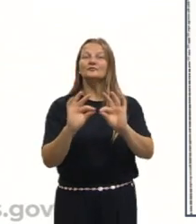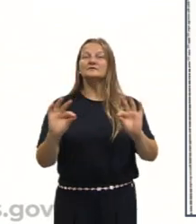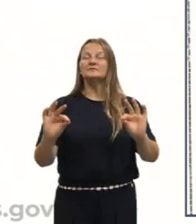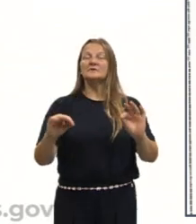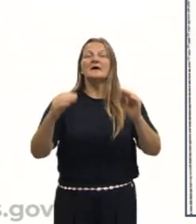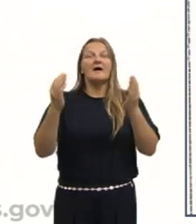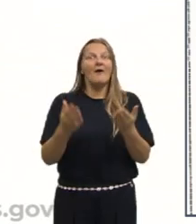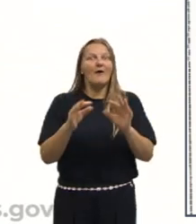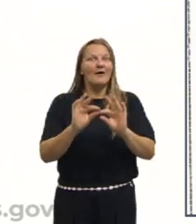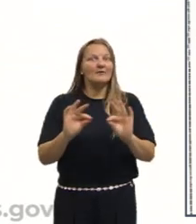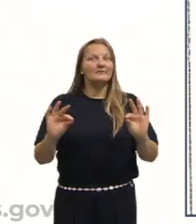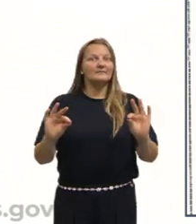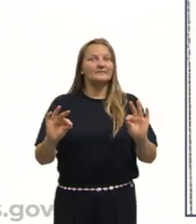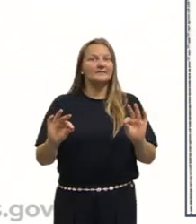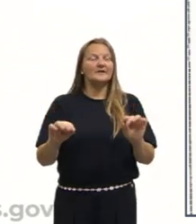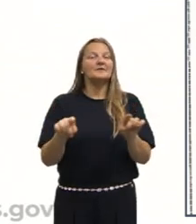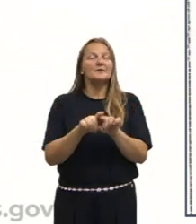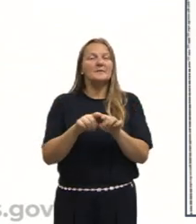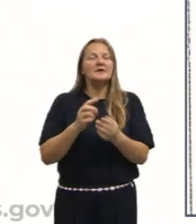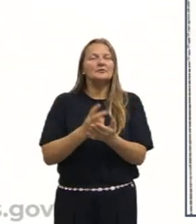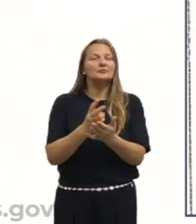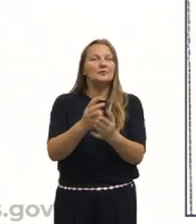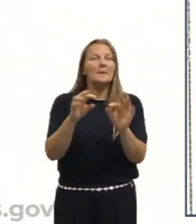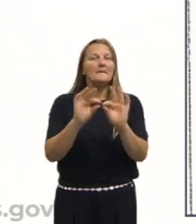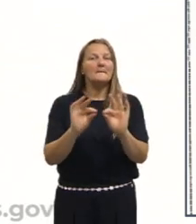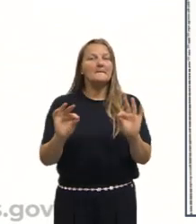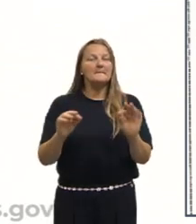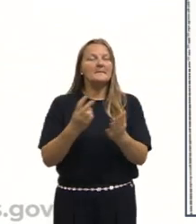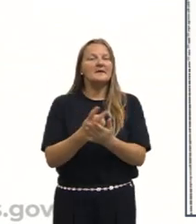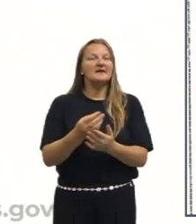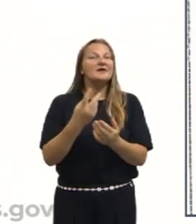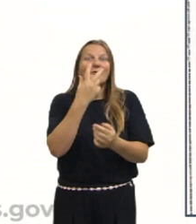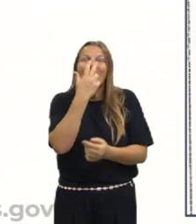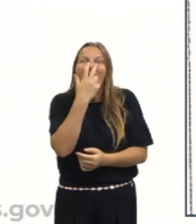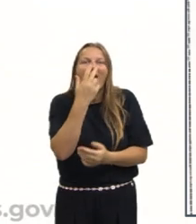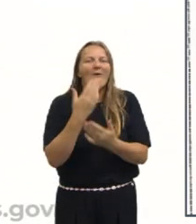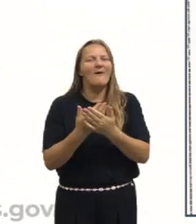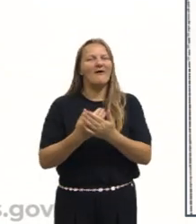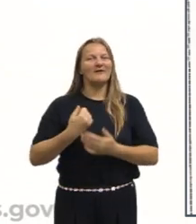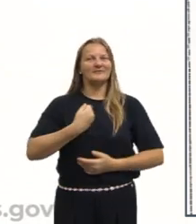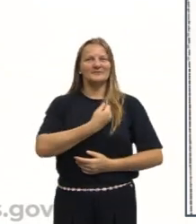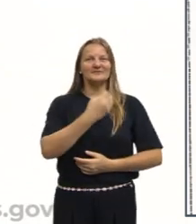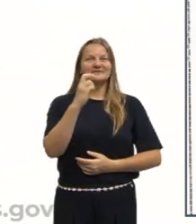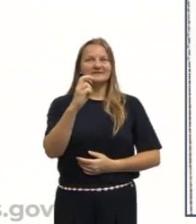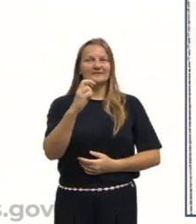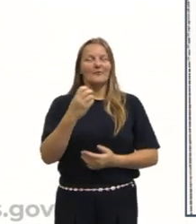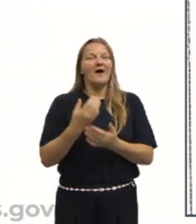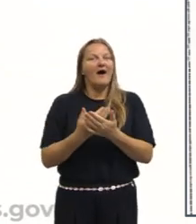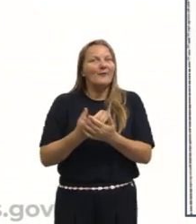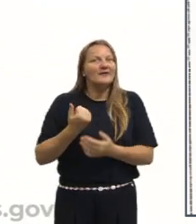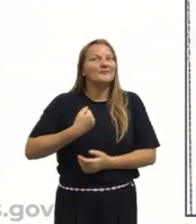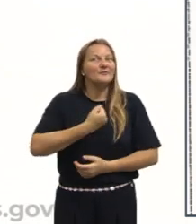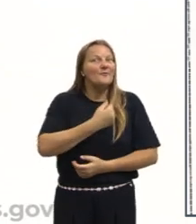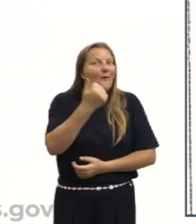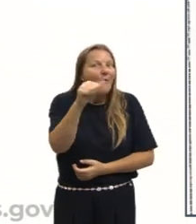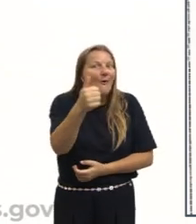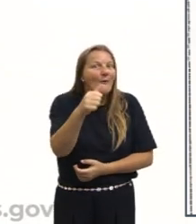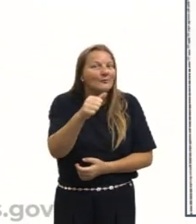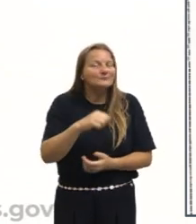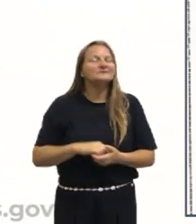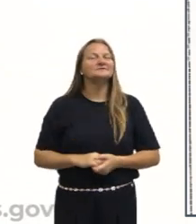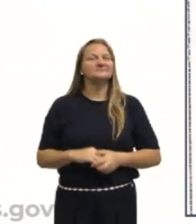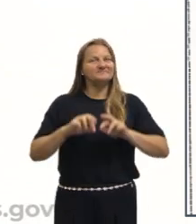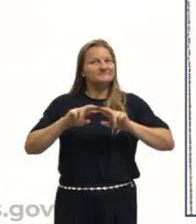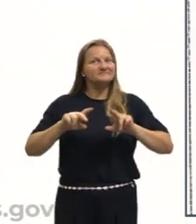presente simples o presente contínua Olha ela cinco aí de novo né aula 11 nós trabalhamos os Fresno